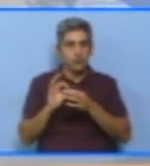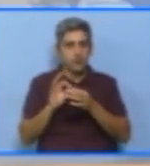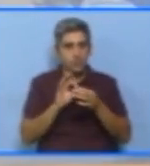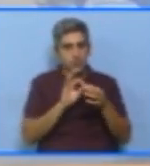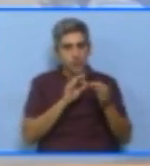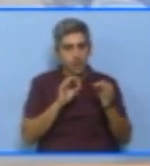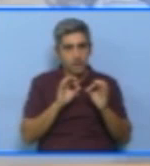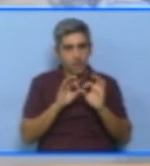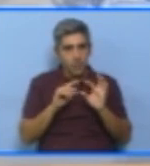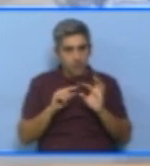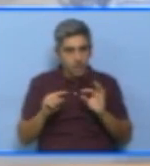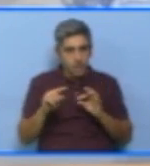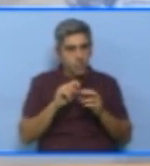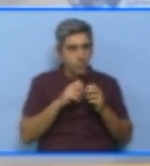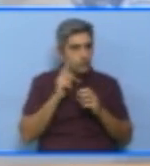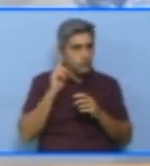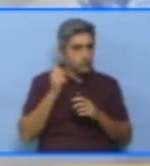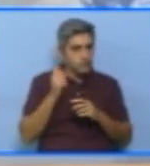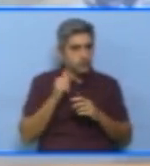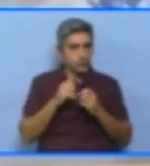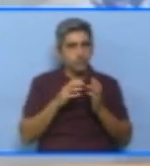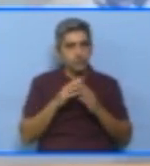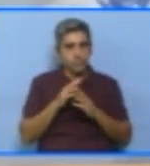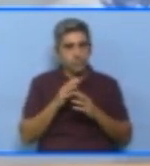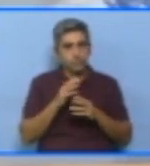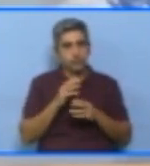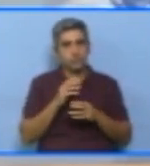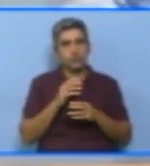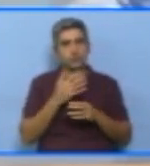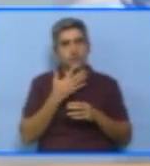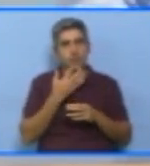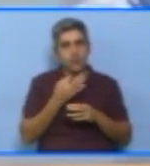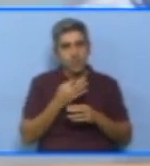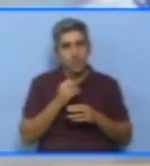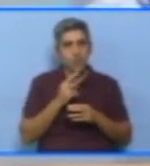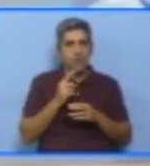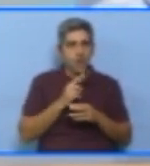é um problema fundamental. É o fundamento de todo o crédito